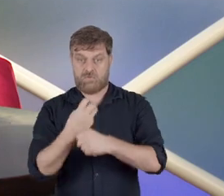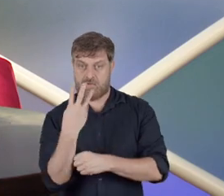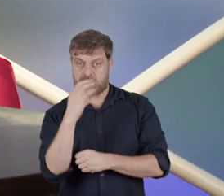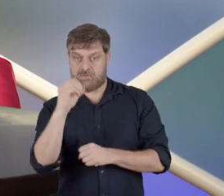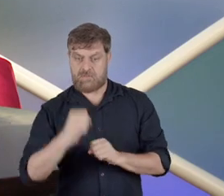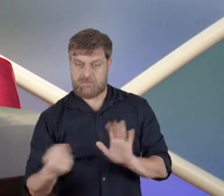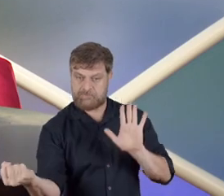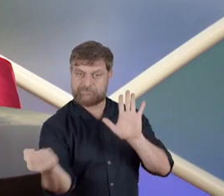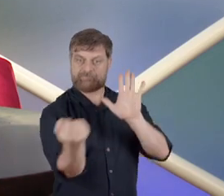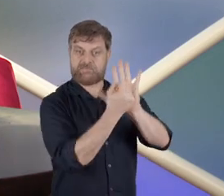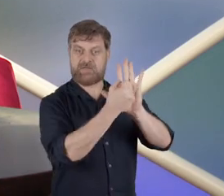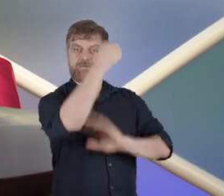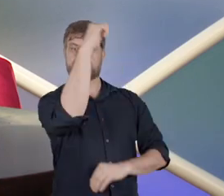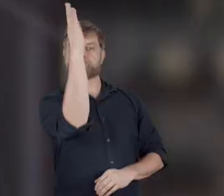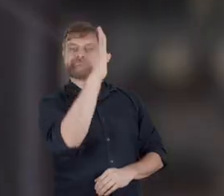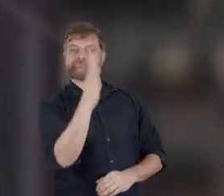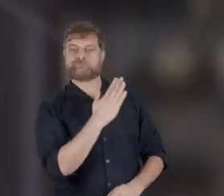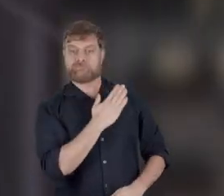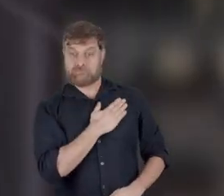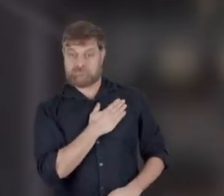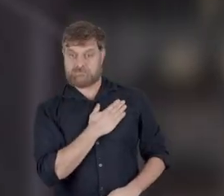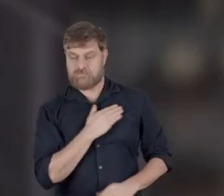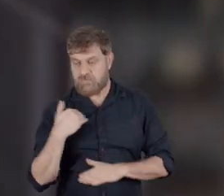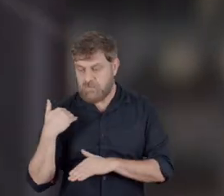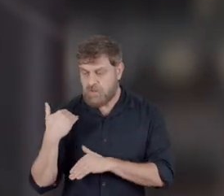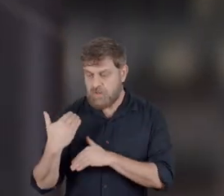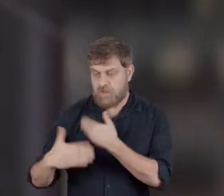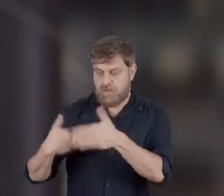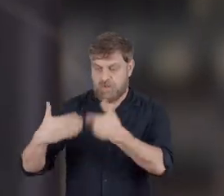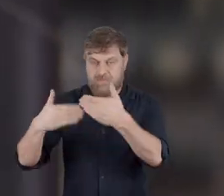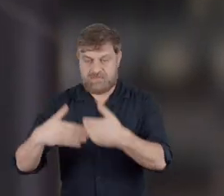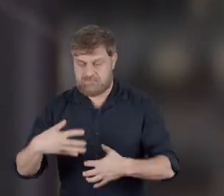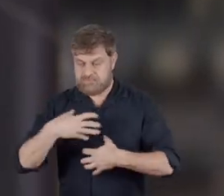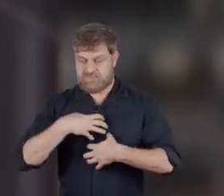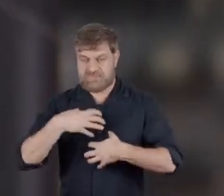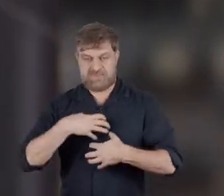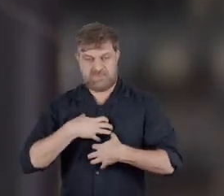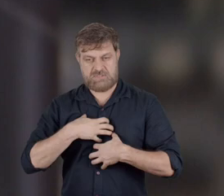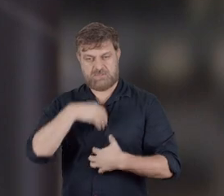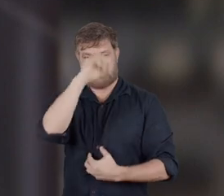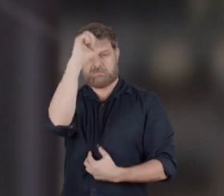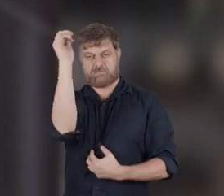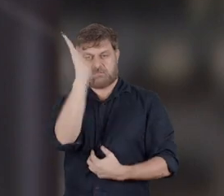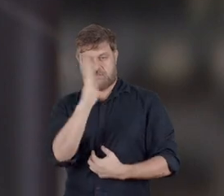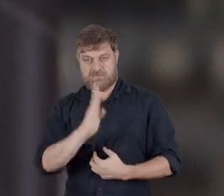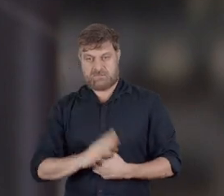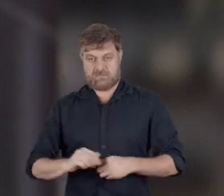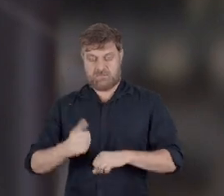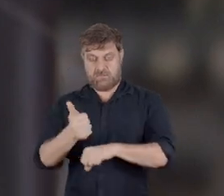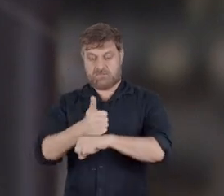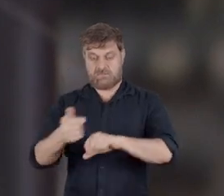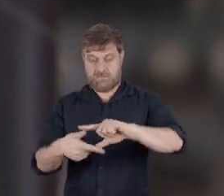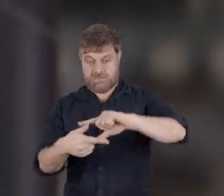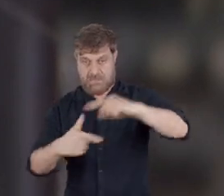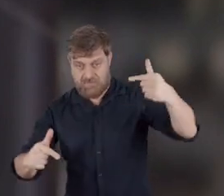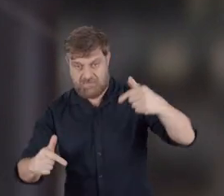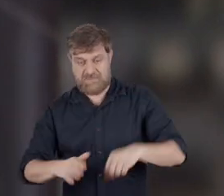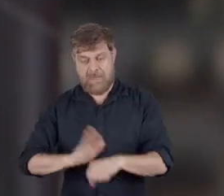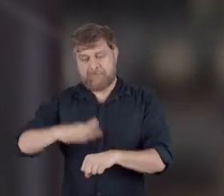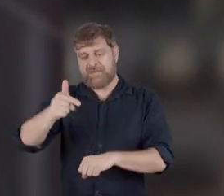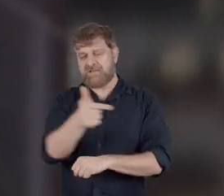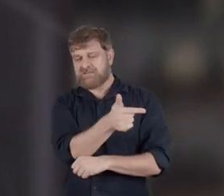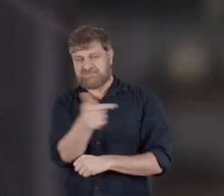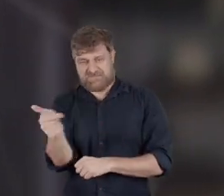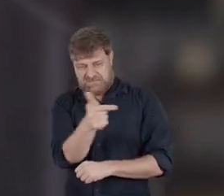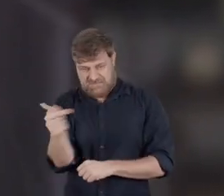num emblema de nacionalidade. Mas nesse processo de construção, né, de uma brasilidade, os modernistas, mais